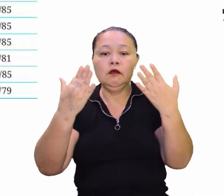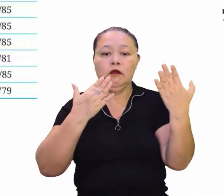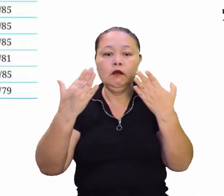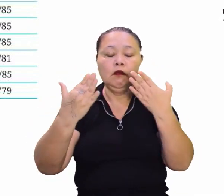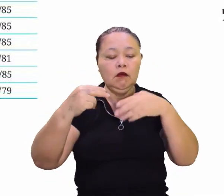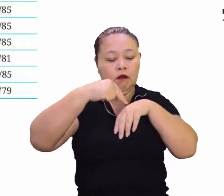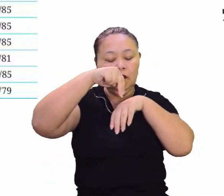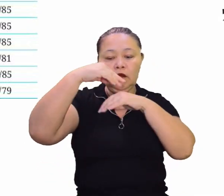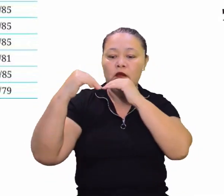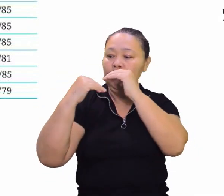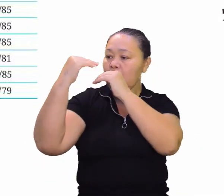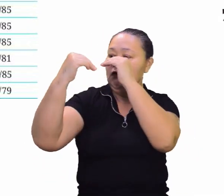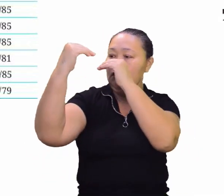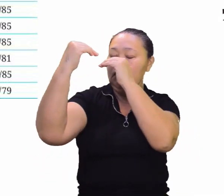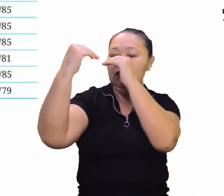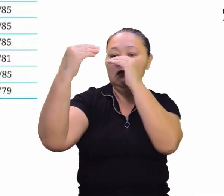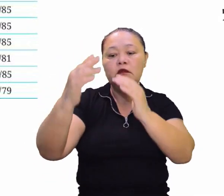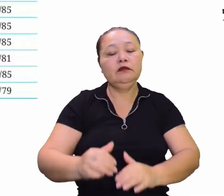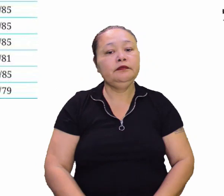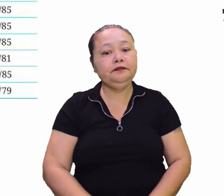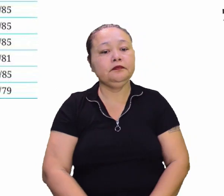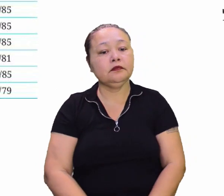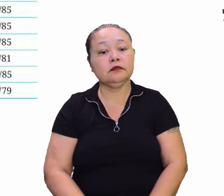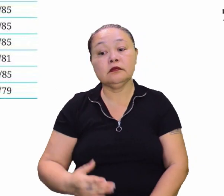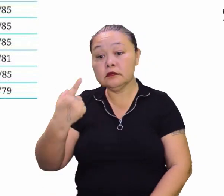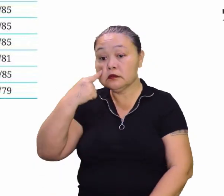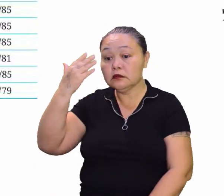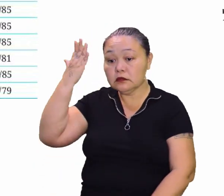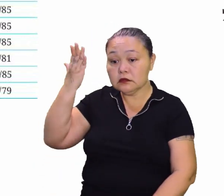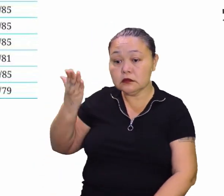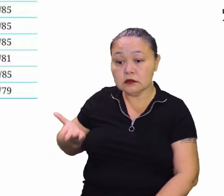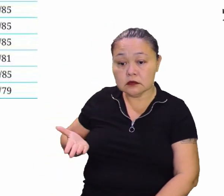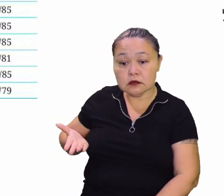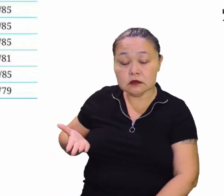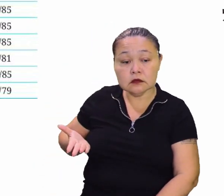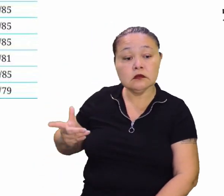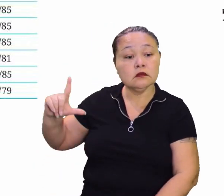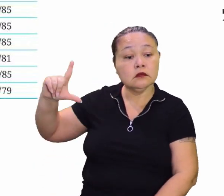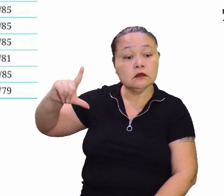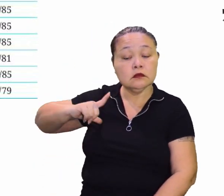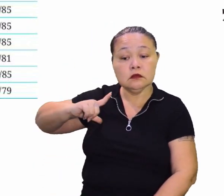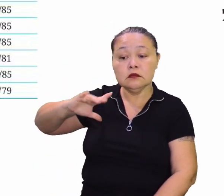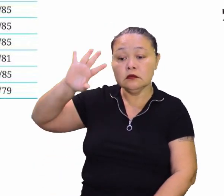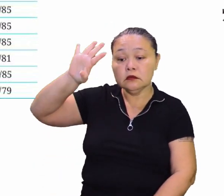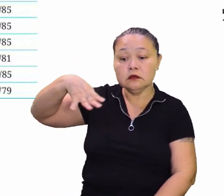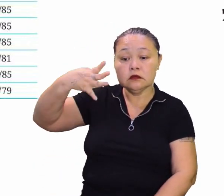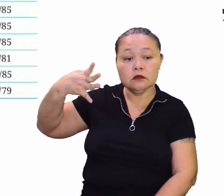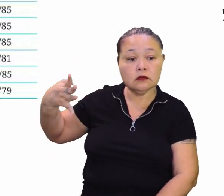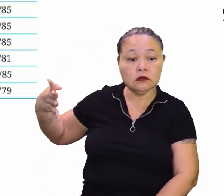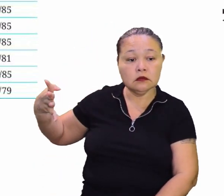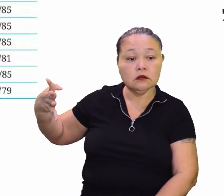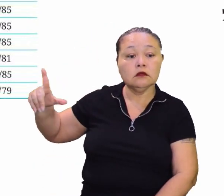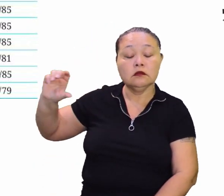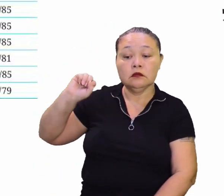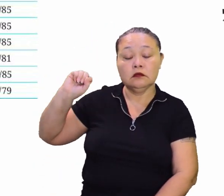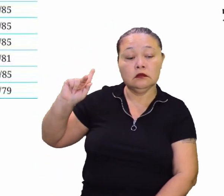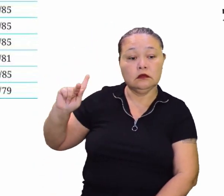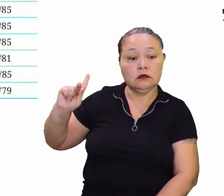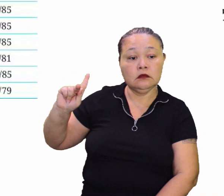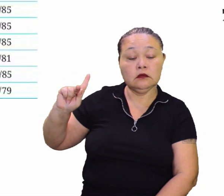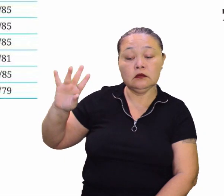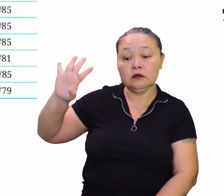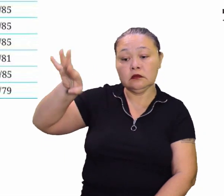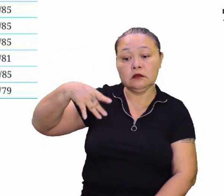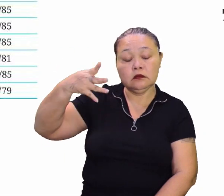nações desenvolvidas. Olha só, então nós temos aí uma tabela, ok? Temos